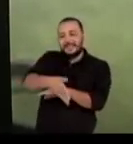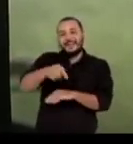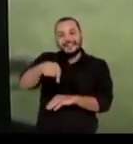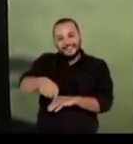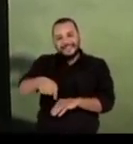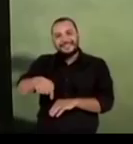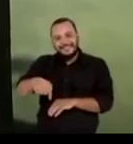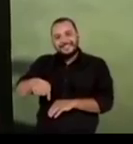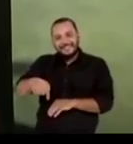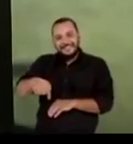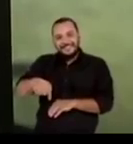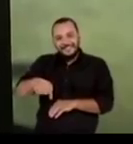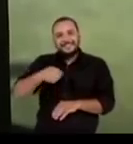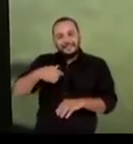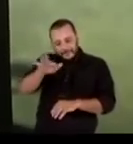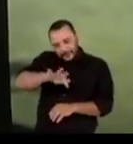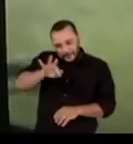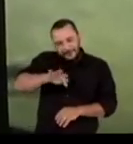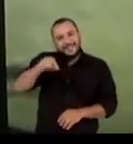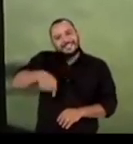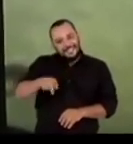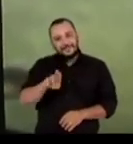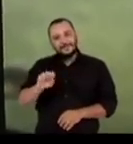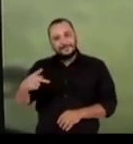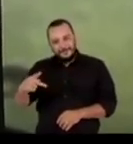a minha faculdade aqui.